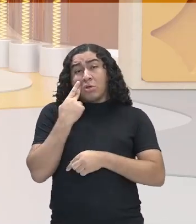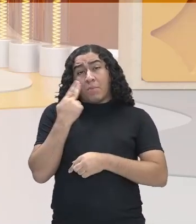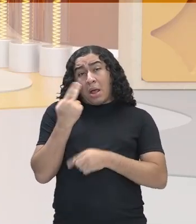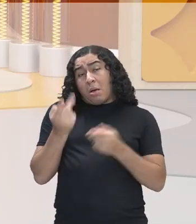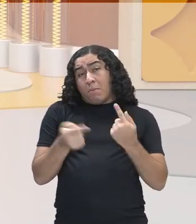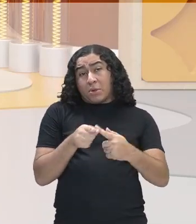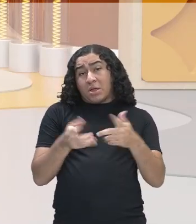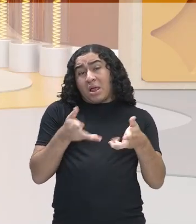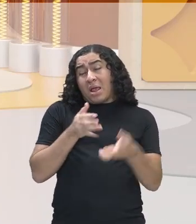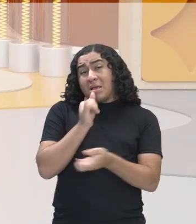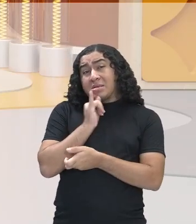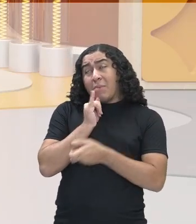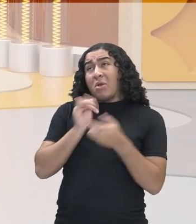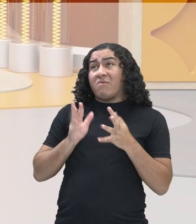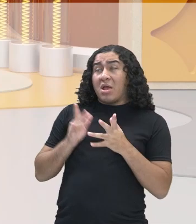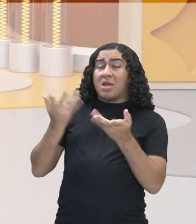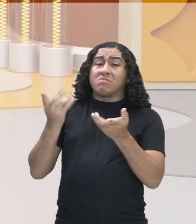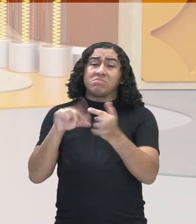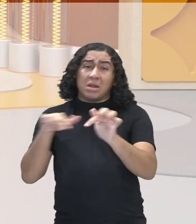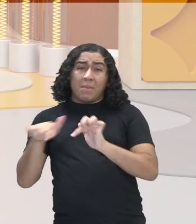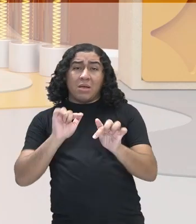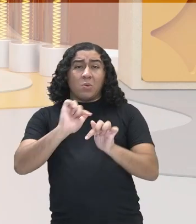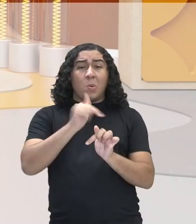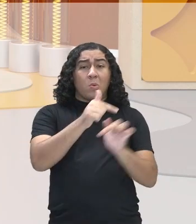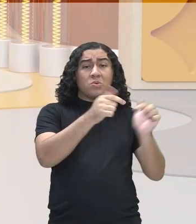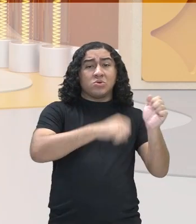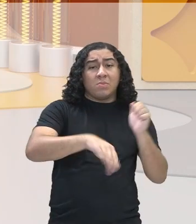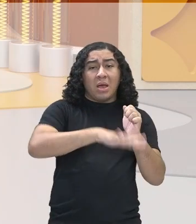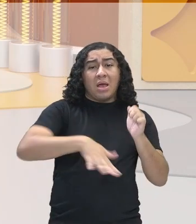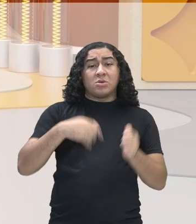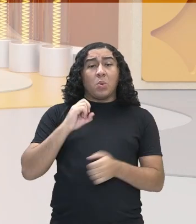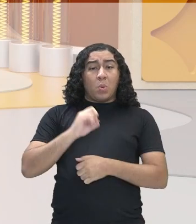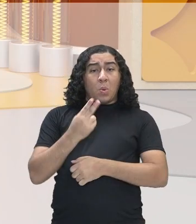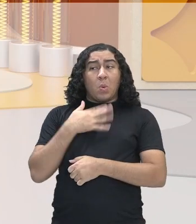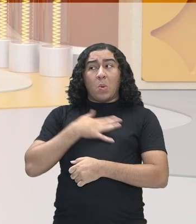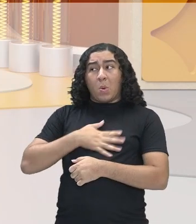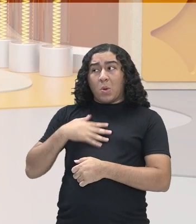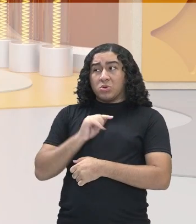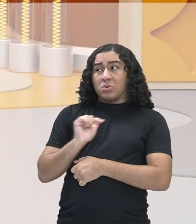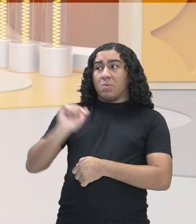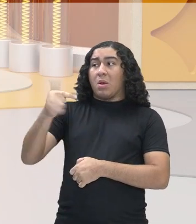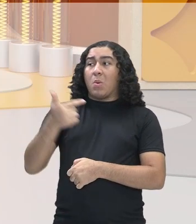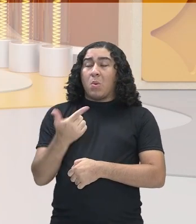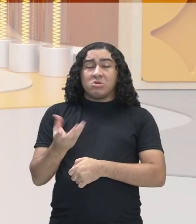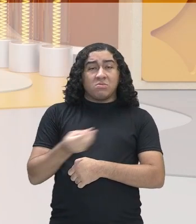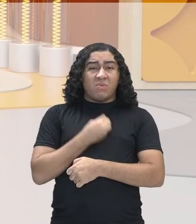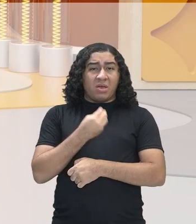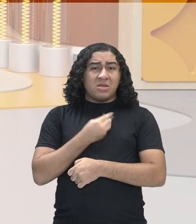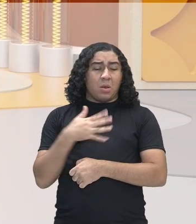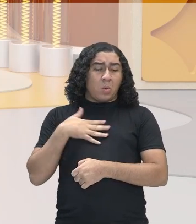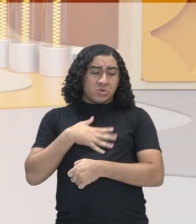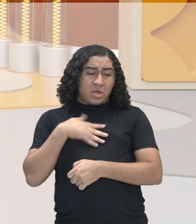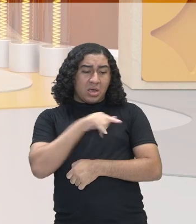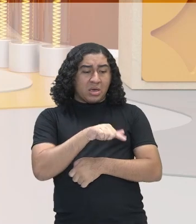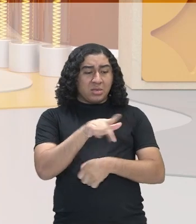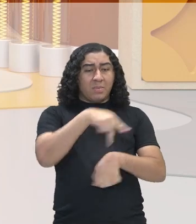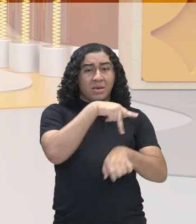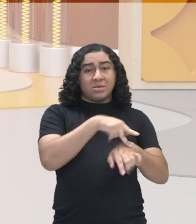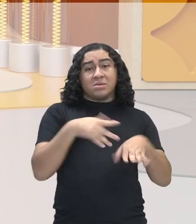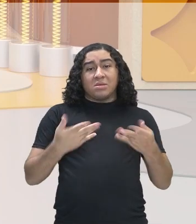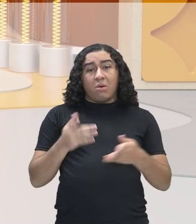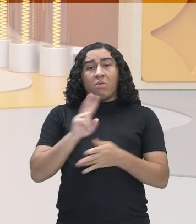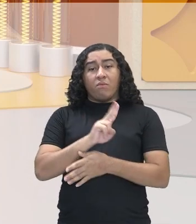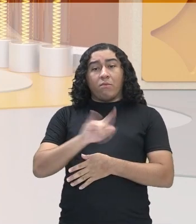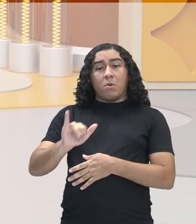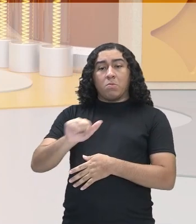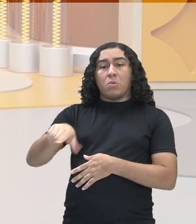Ah, quero viver ali porque eu quero trabalhar naquele outro lugar. Ah, gosto daquela outra realidade ali, visitei, gostei dali, então vou para aquela